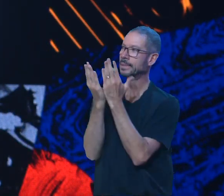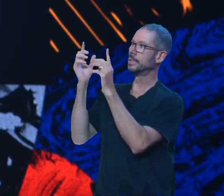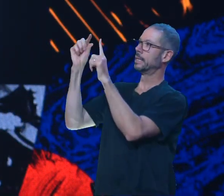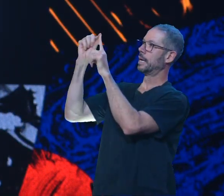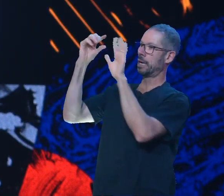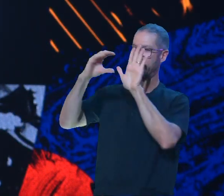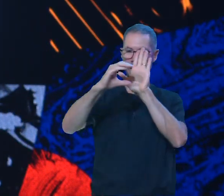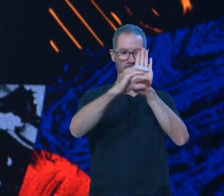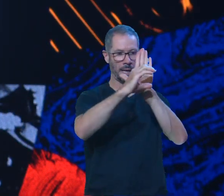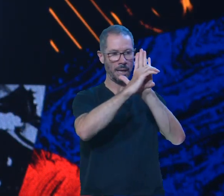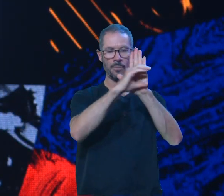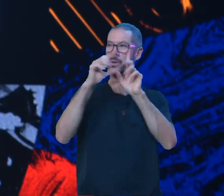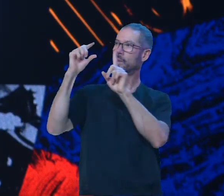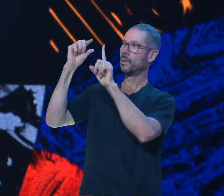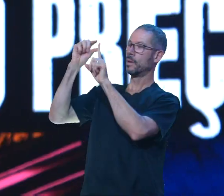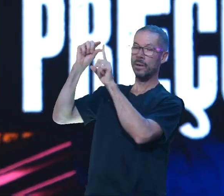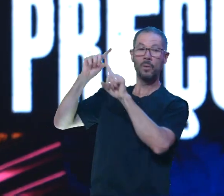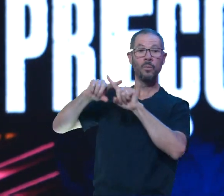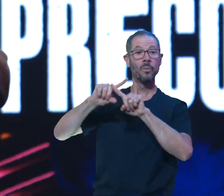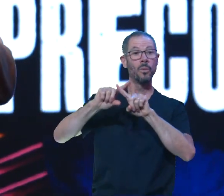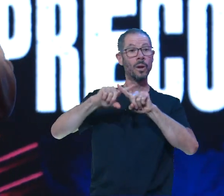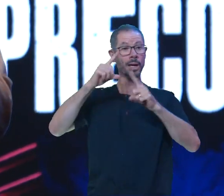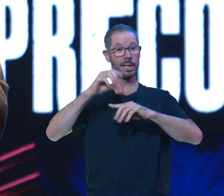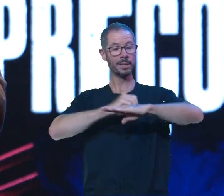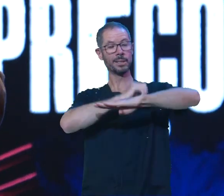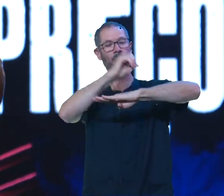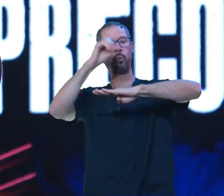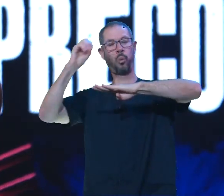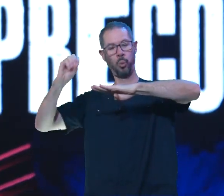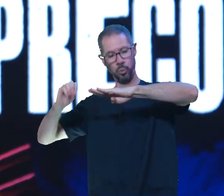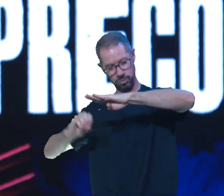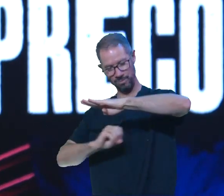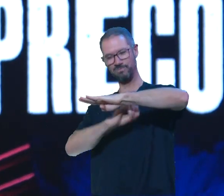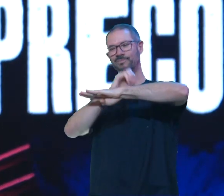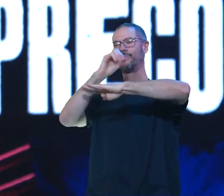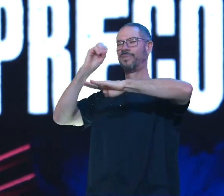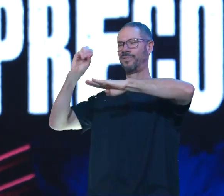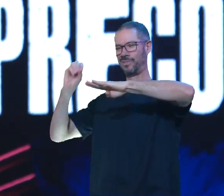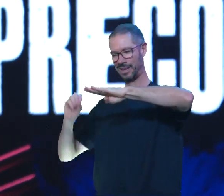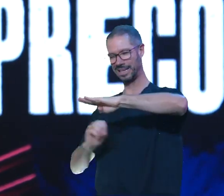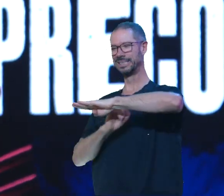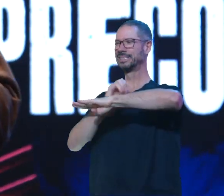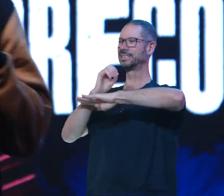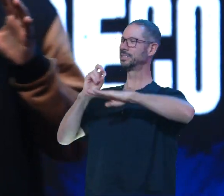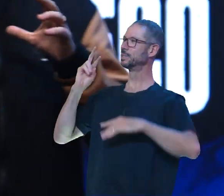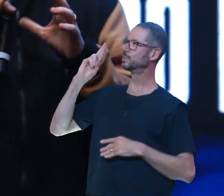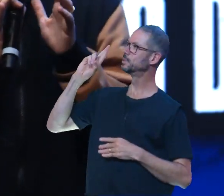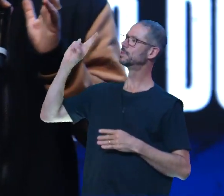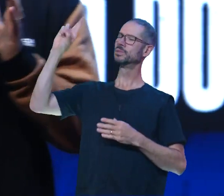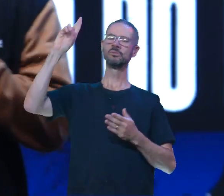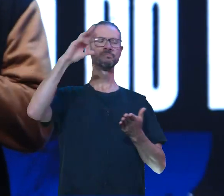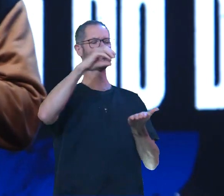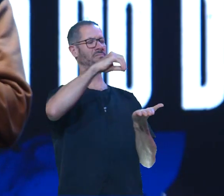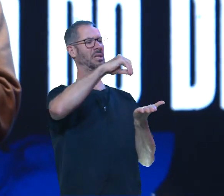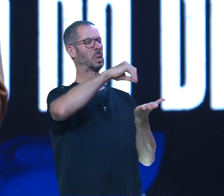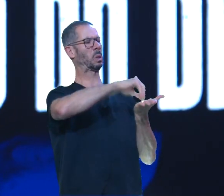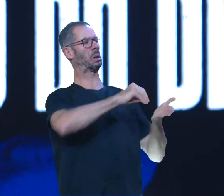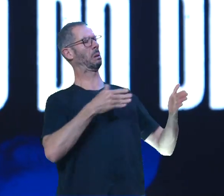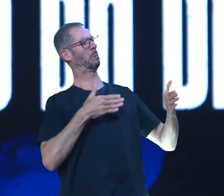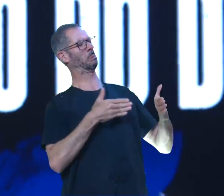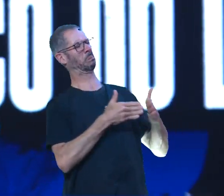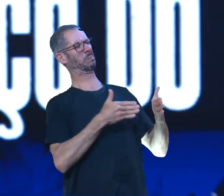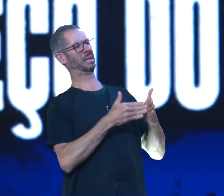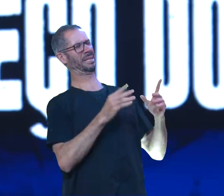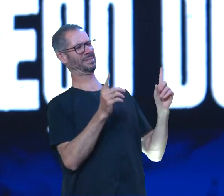capítulo após capítulo, porque é dia após dia. E o que o Senhor está colocando aqui não é uma barreira, mas